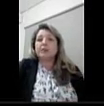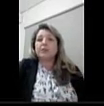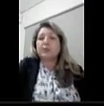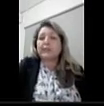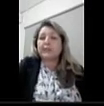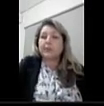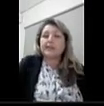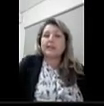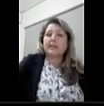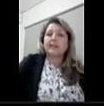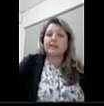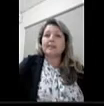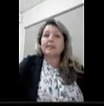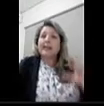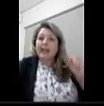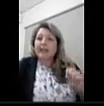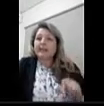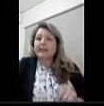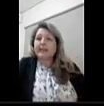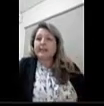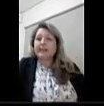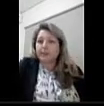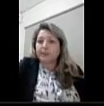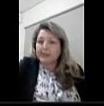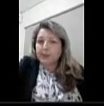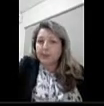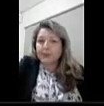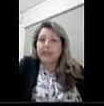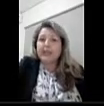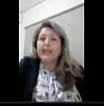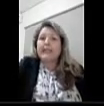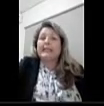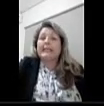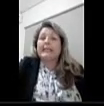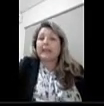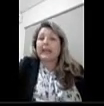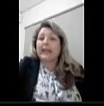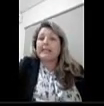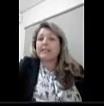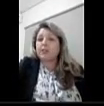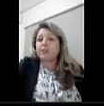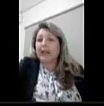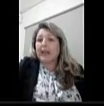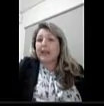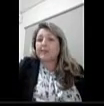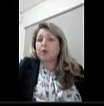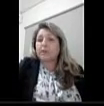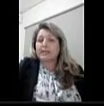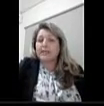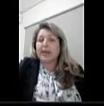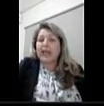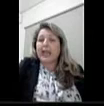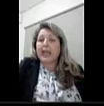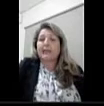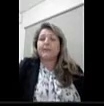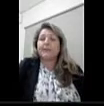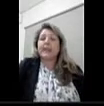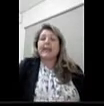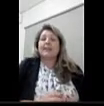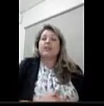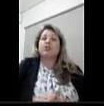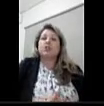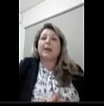dificultando para essa criança reter essa informação. Então, dar listas de palavras com a mesma regra.